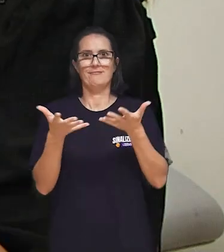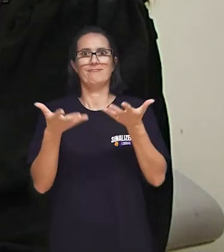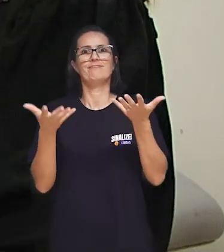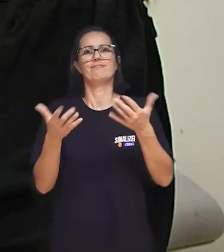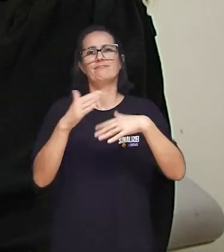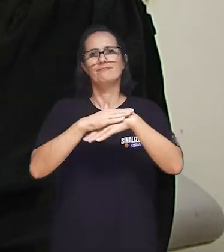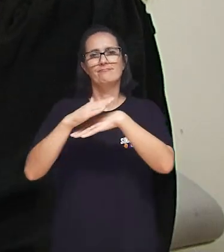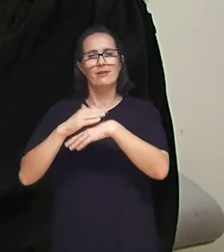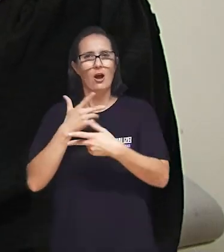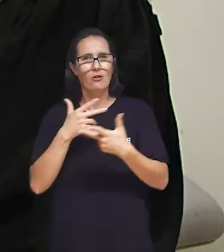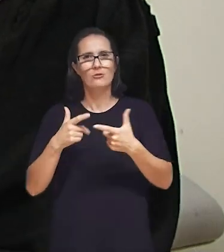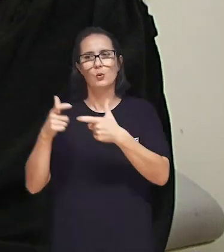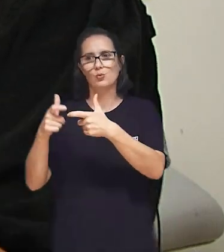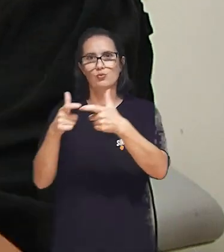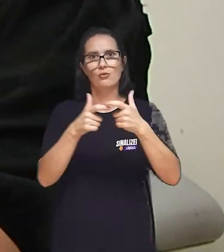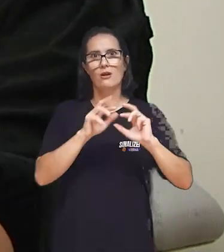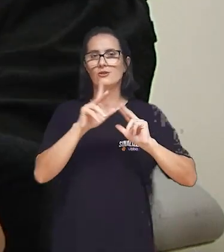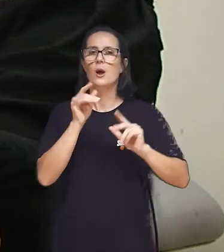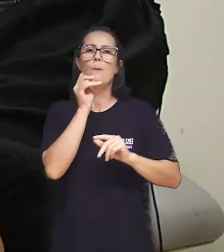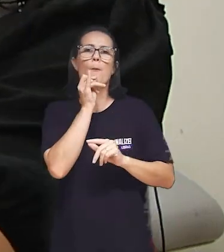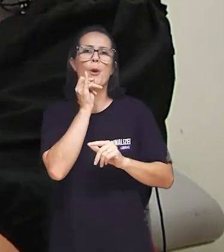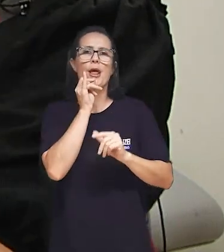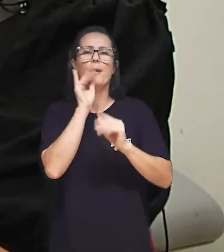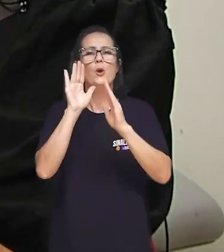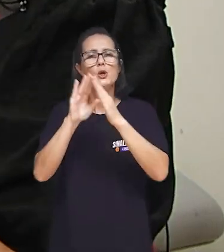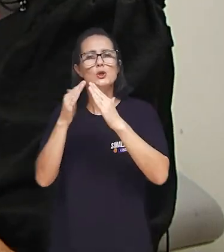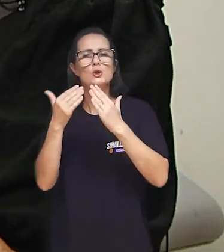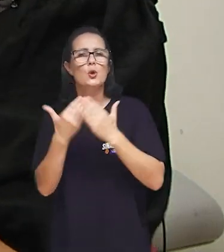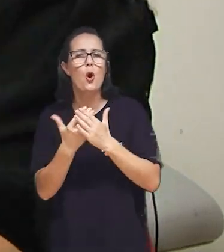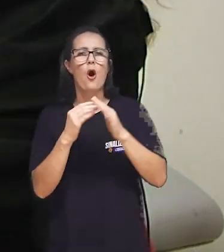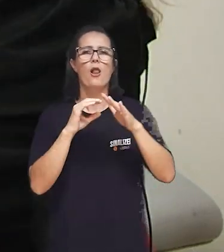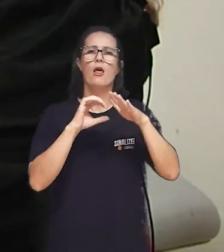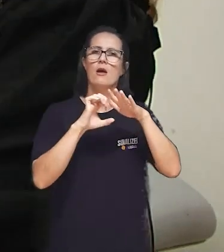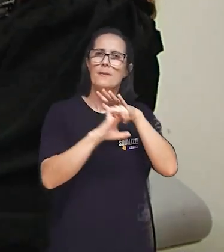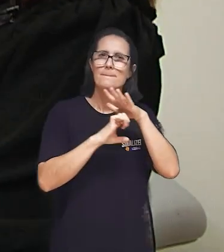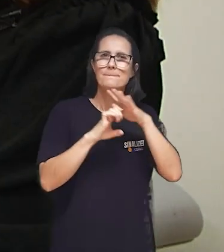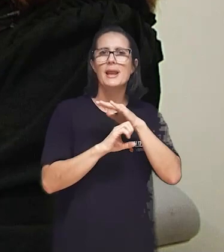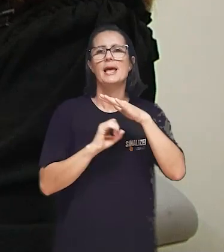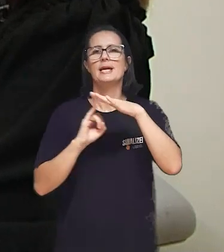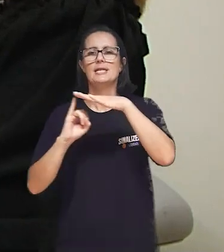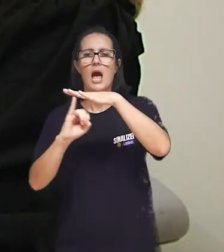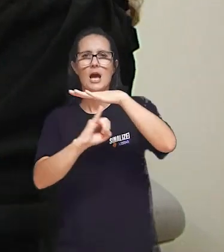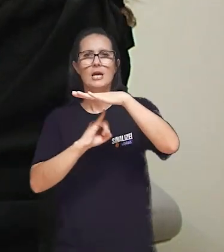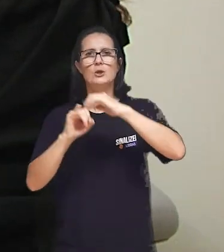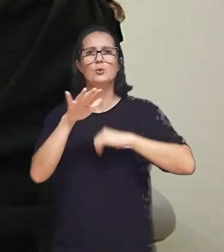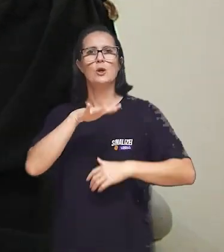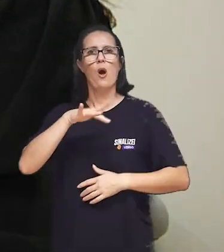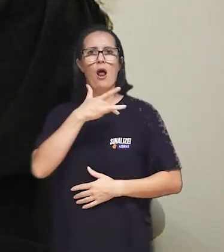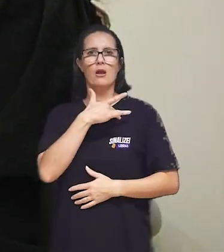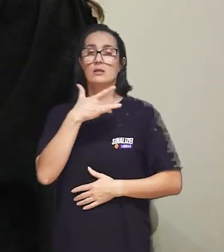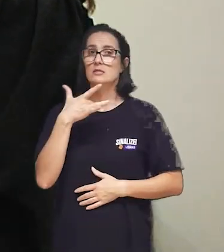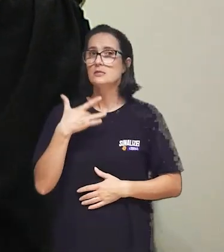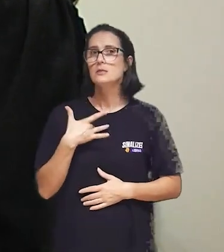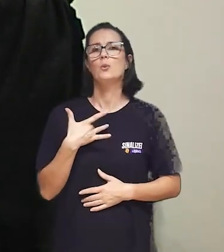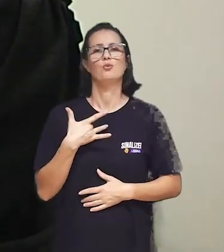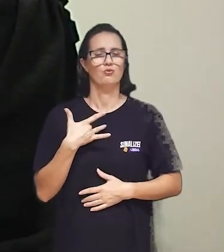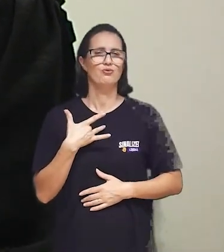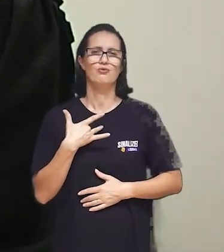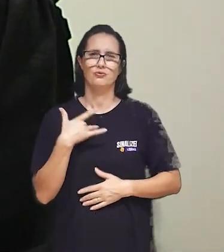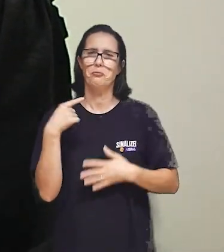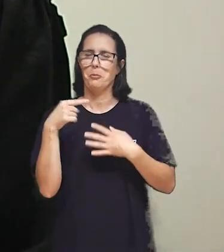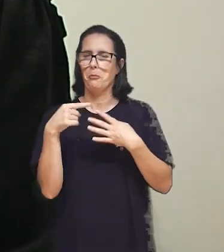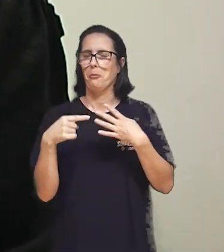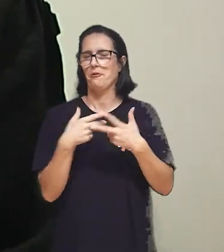mais variados cenários, seja em escola, seja em empresa, seja nas instituições de saúde, mas claro